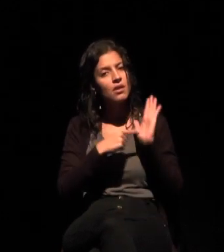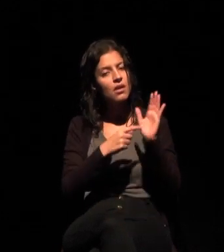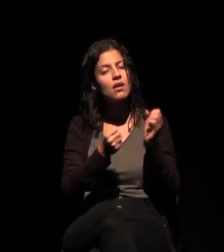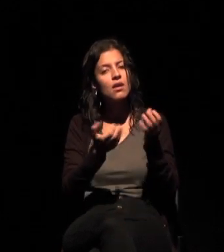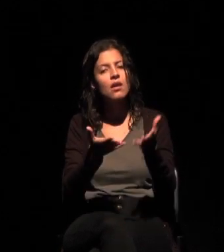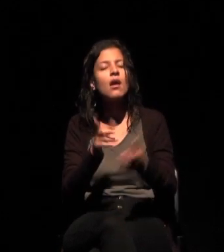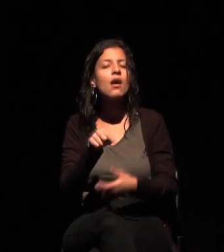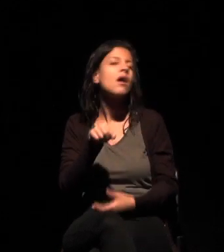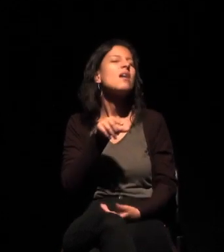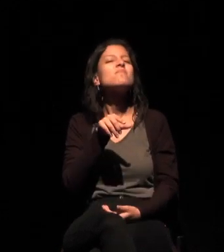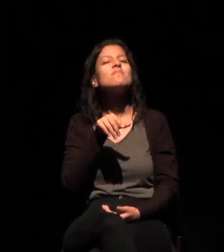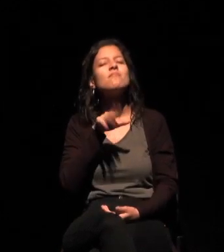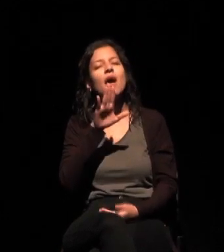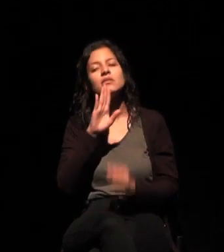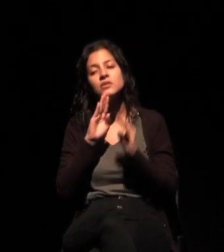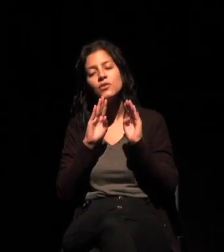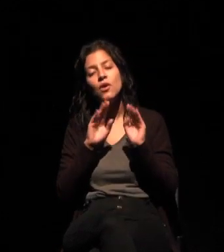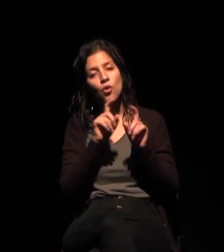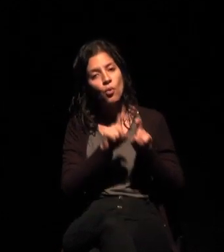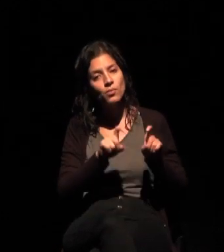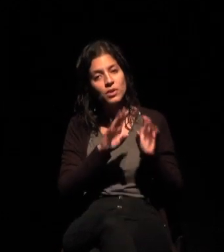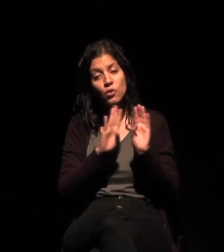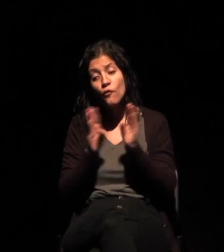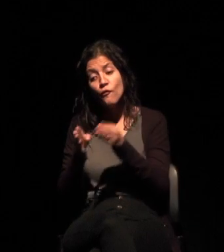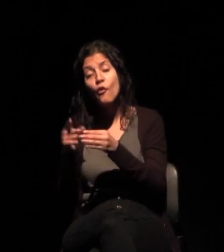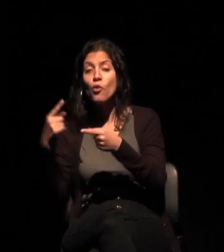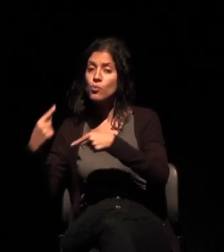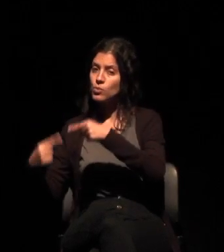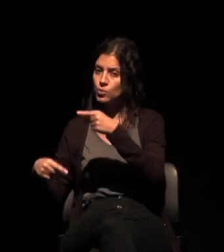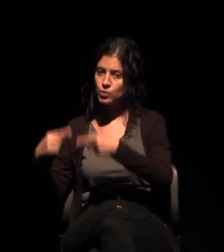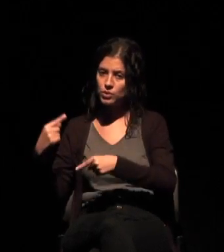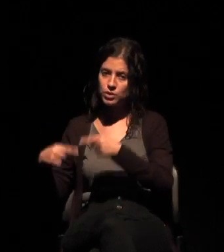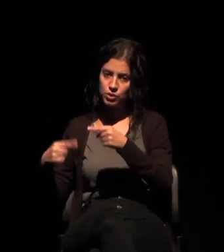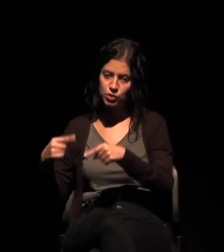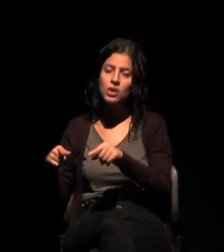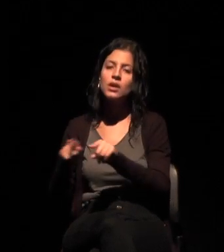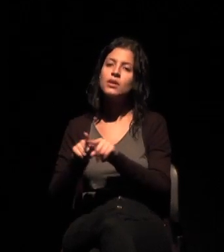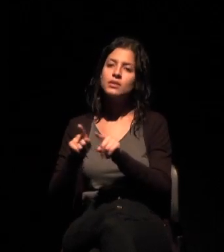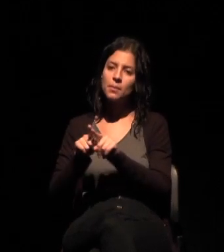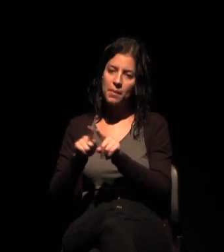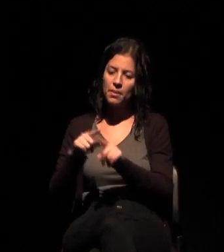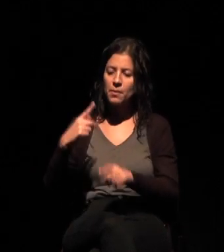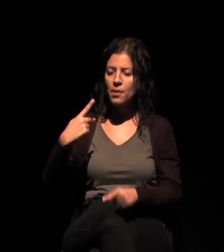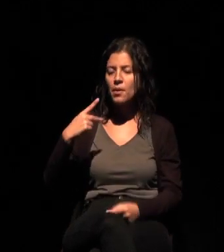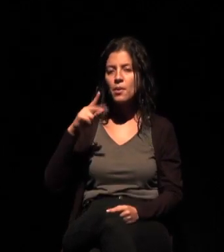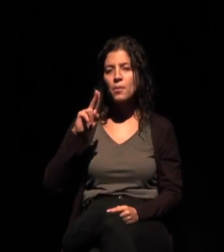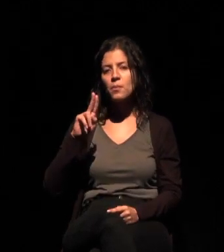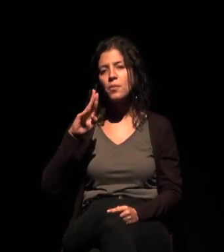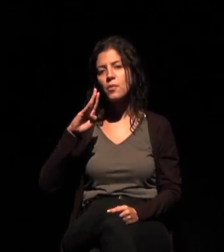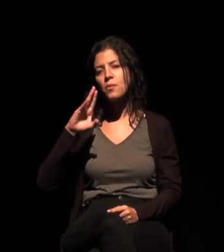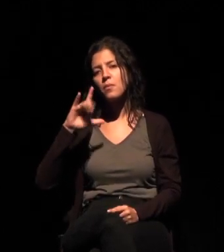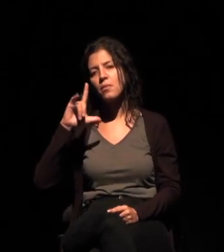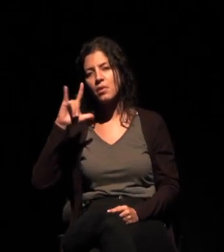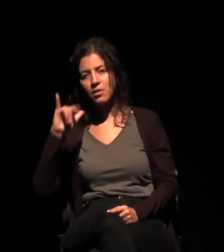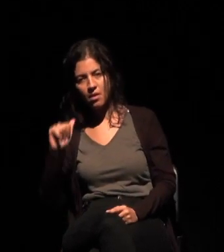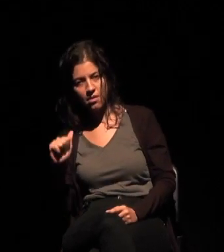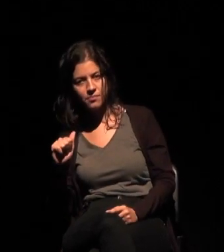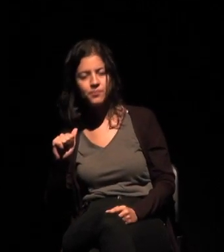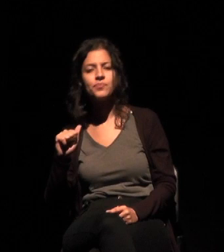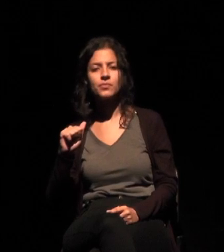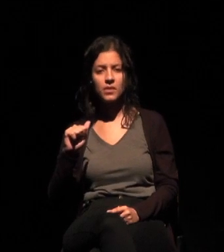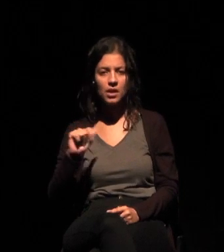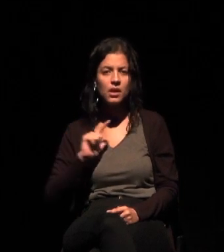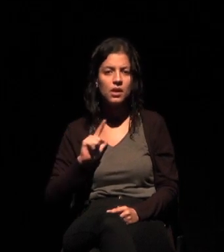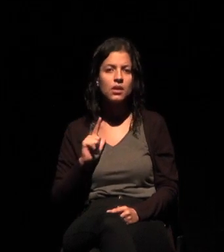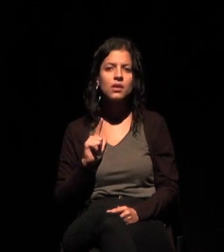política eventualmente pública não necessariamente só que o surpreende